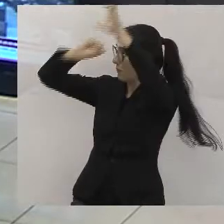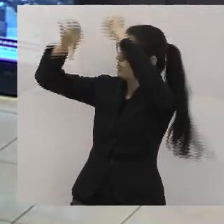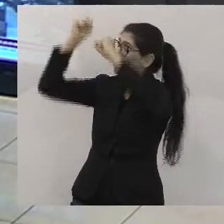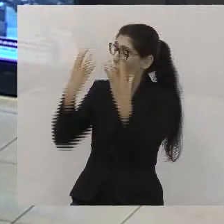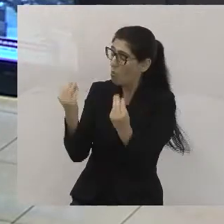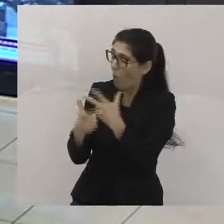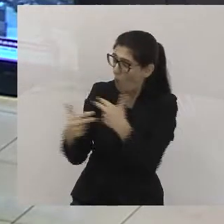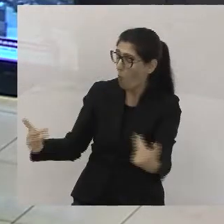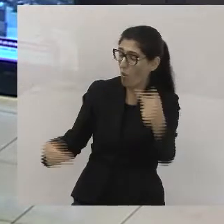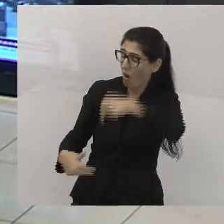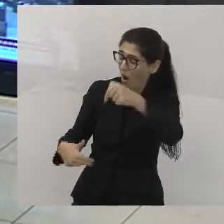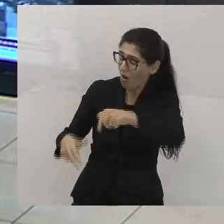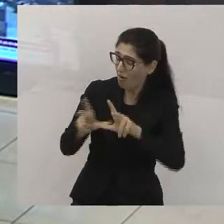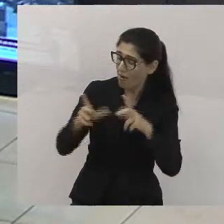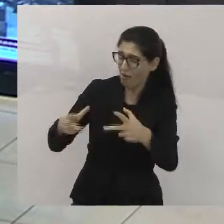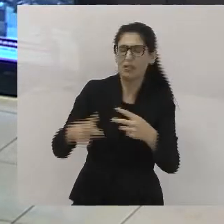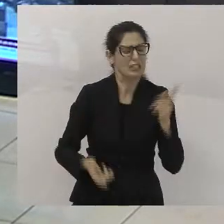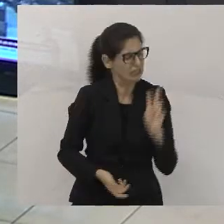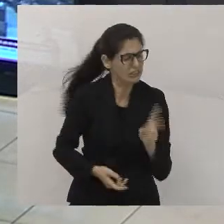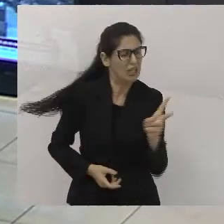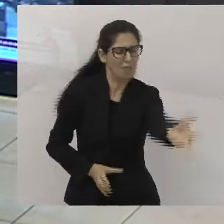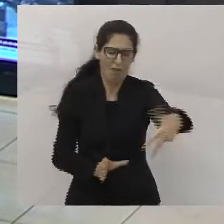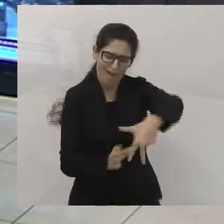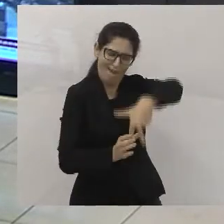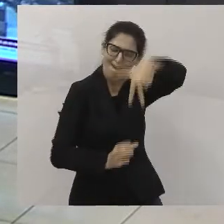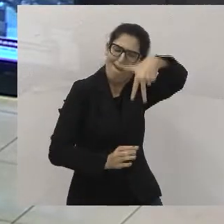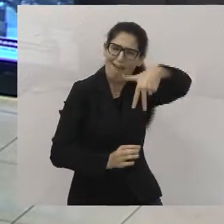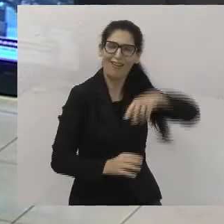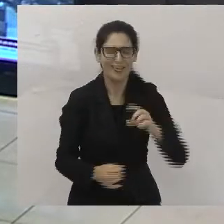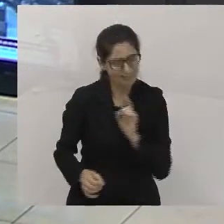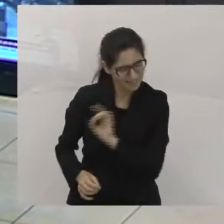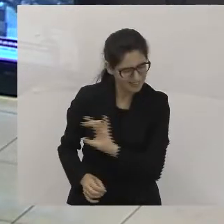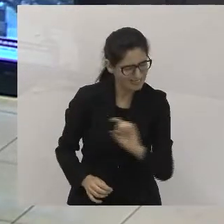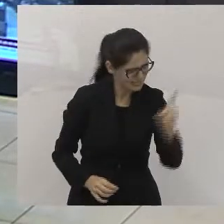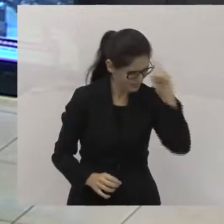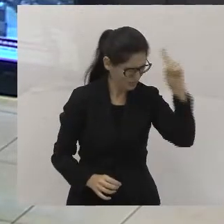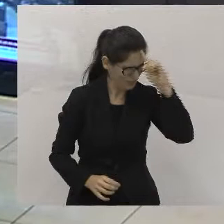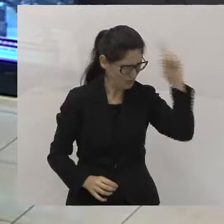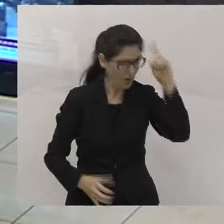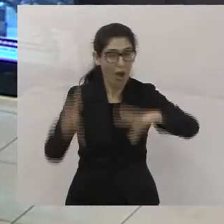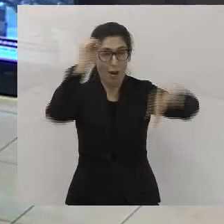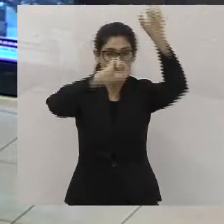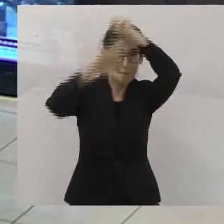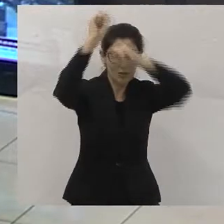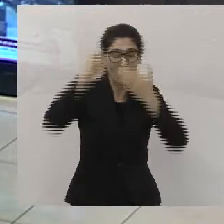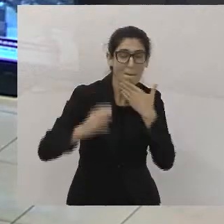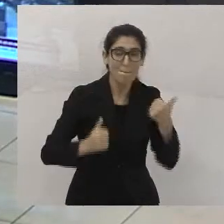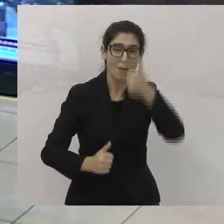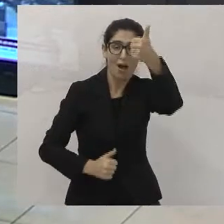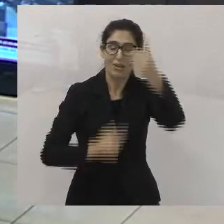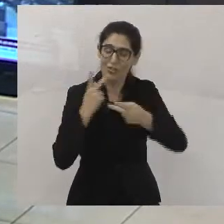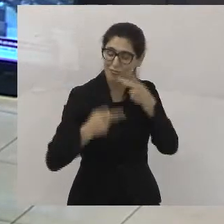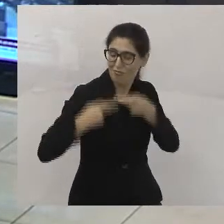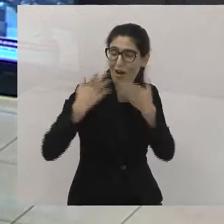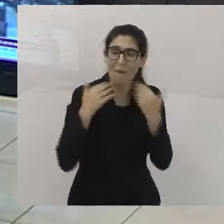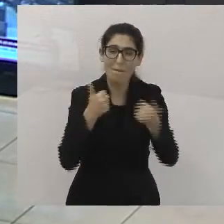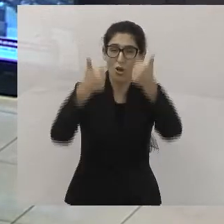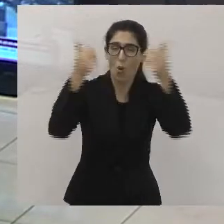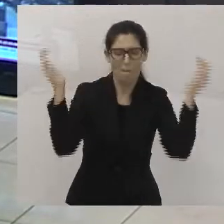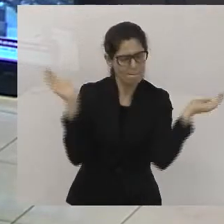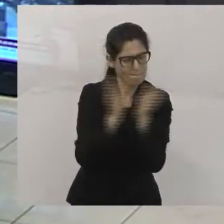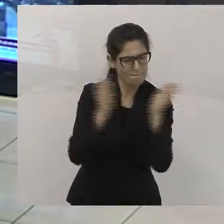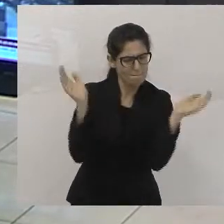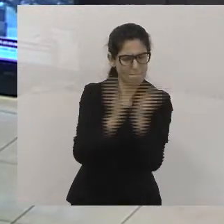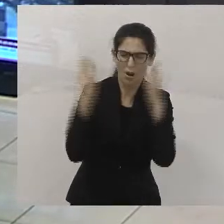e toda vez que só nessa tribuna aí cada dia você vai aprendendo mais falando melhor está de parabéns o desejo que